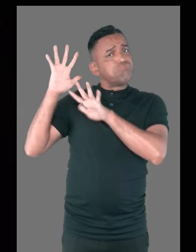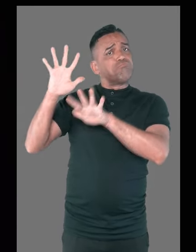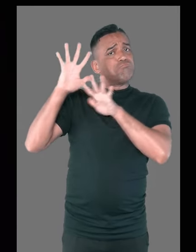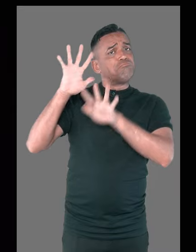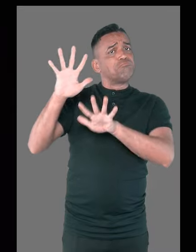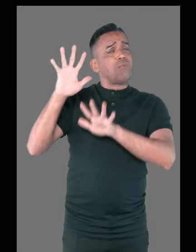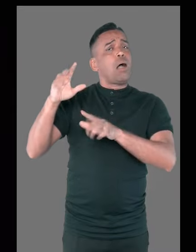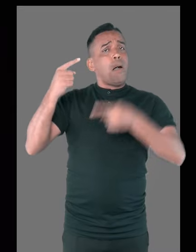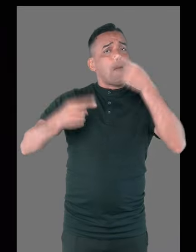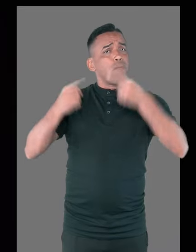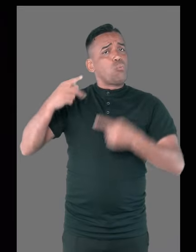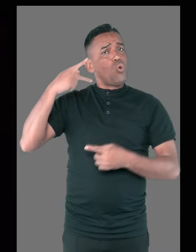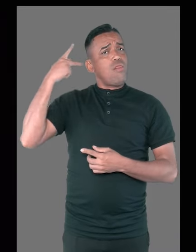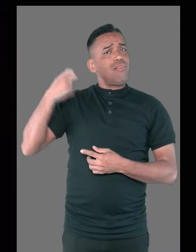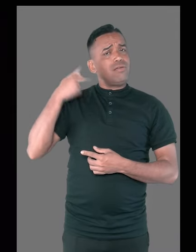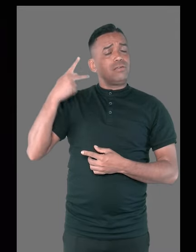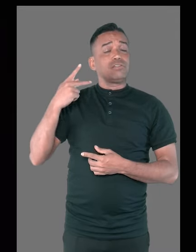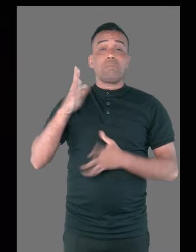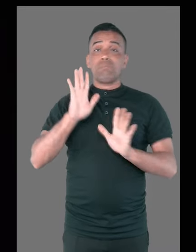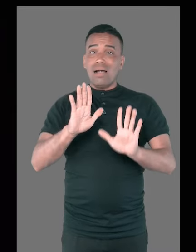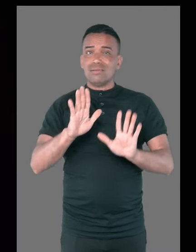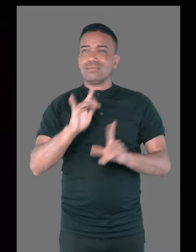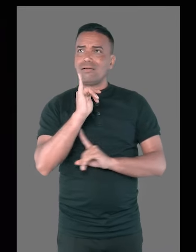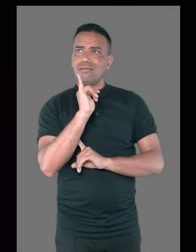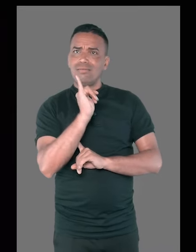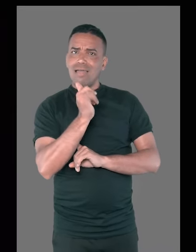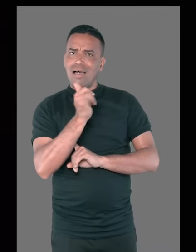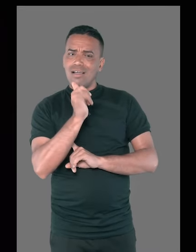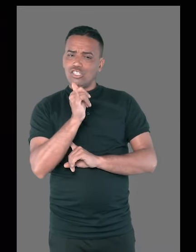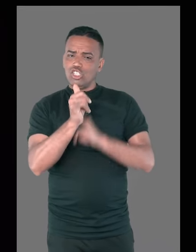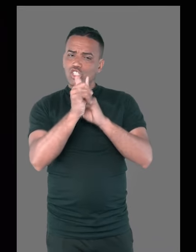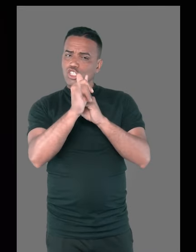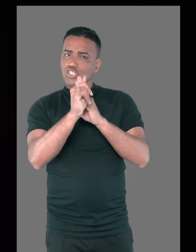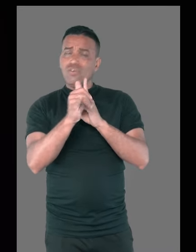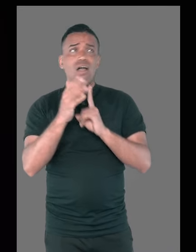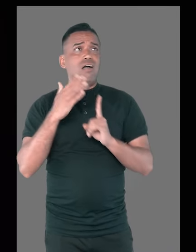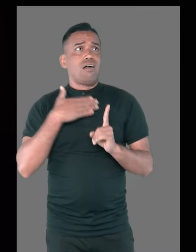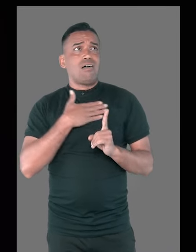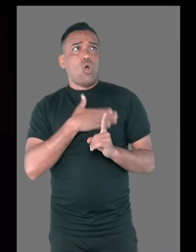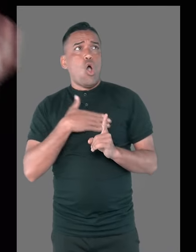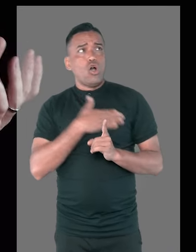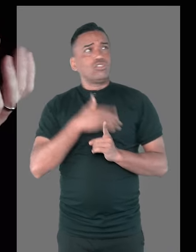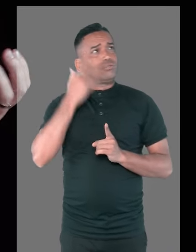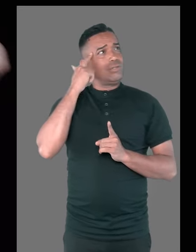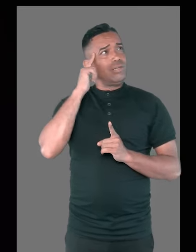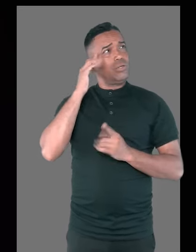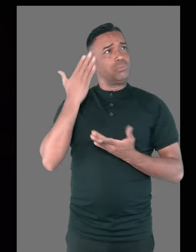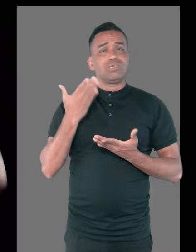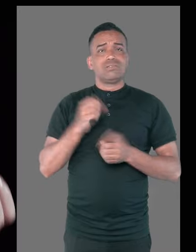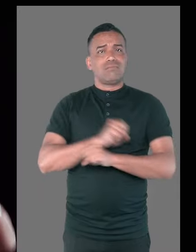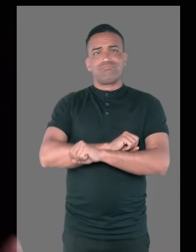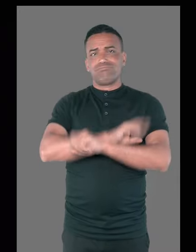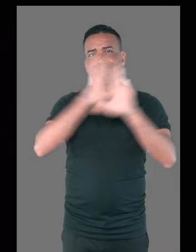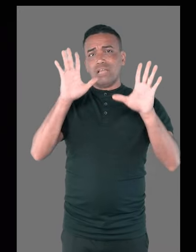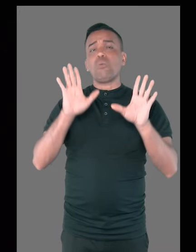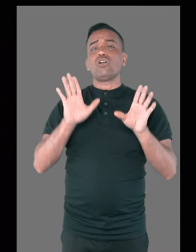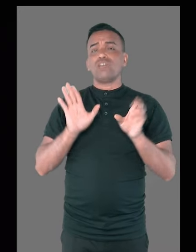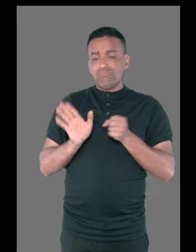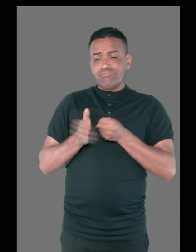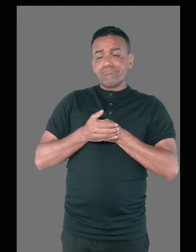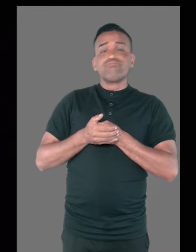isso. Agora, as narrativas, eu gosto de entender, sabe, que elas não precisam ser explícitas, elas podem ser